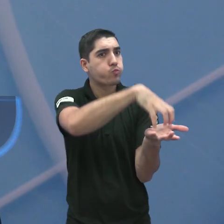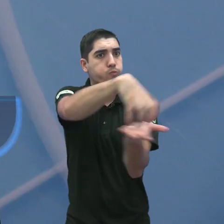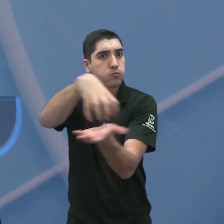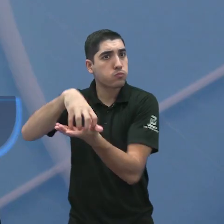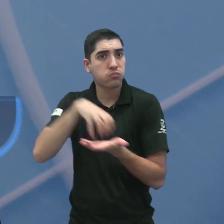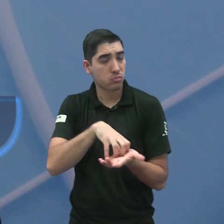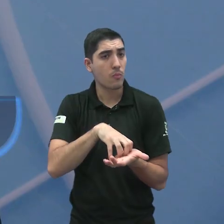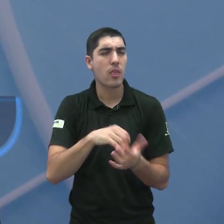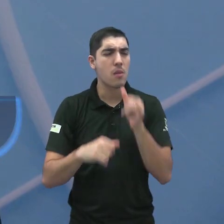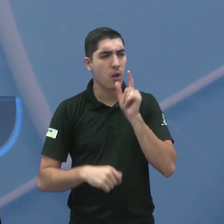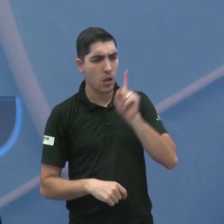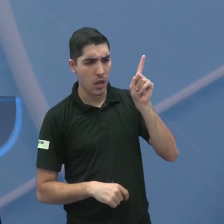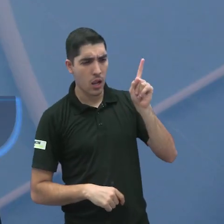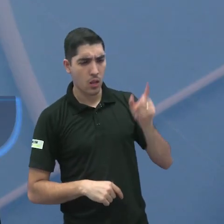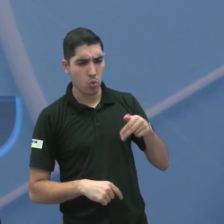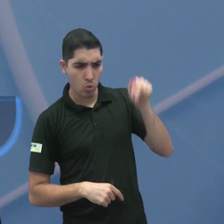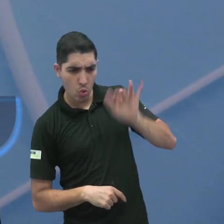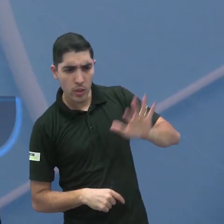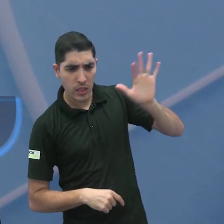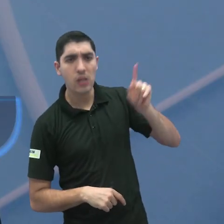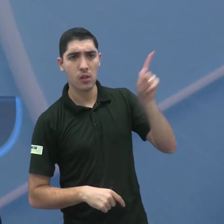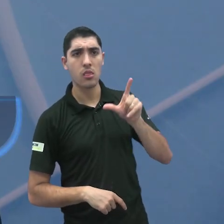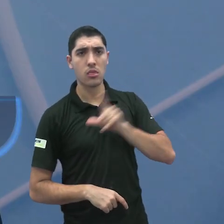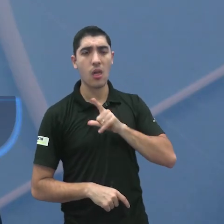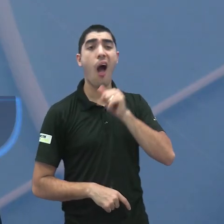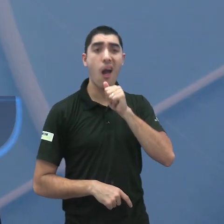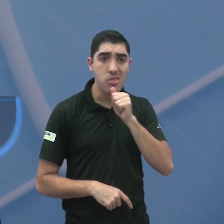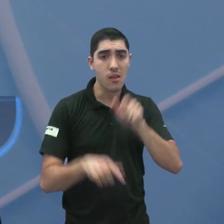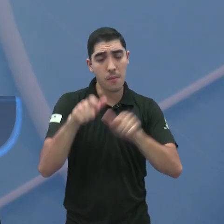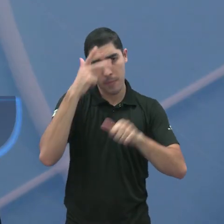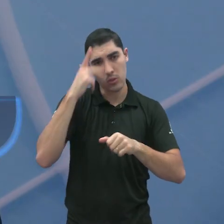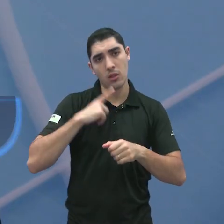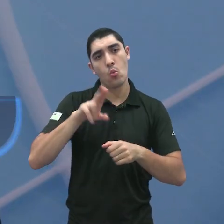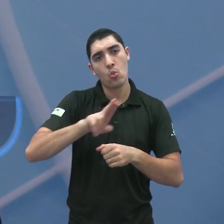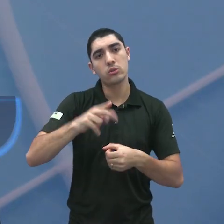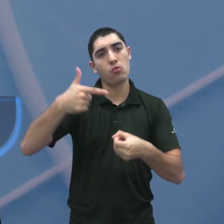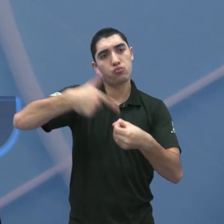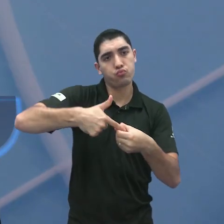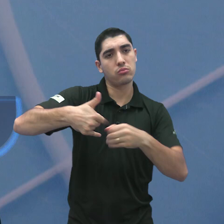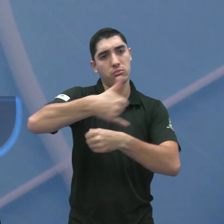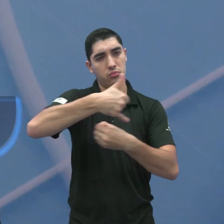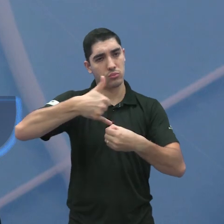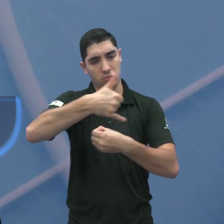cidade no Nordeste utiliza ainda carros de passageiros a diesel, mas acho que eles já estão mudando